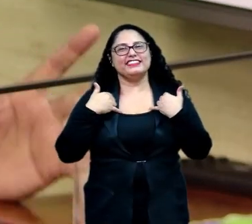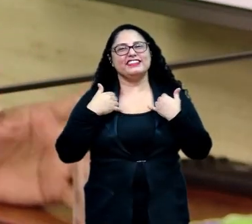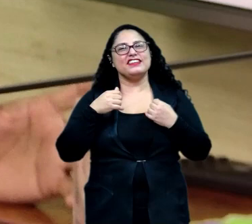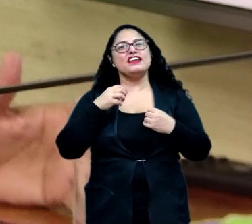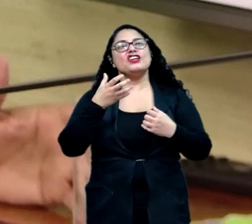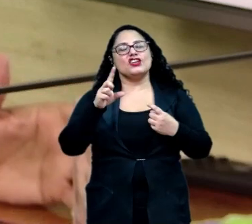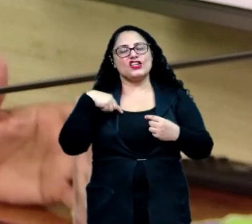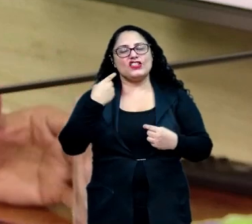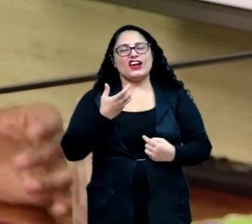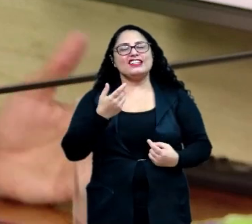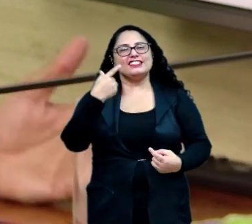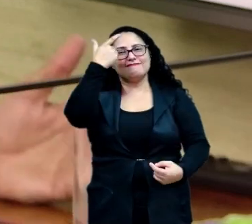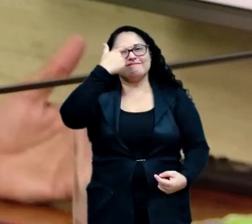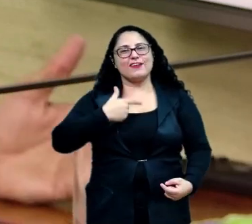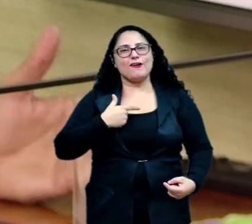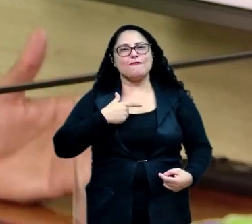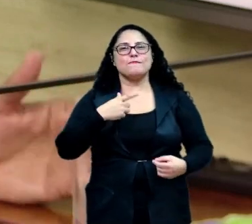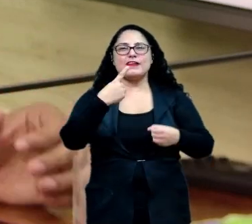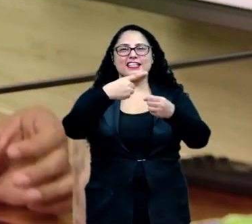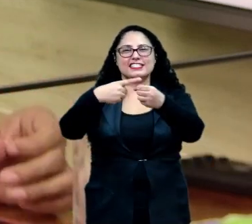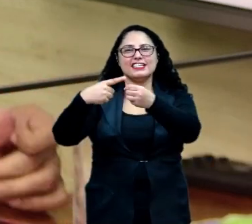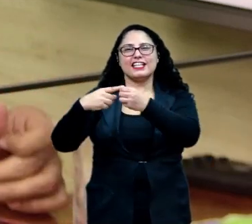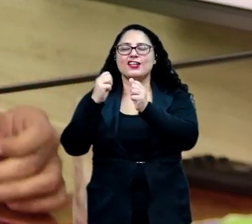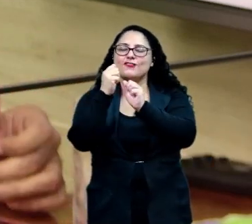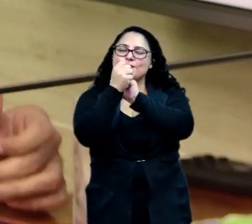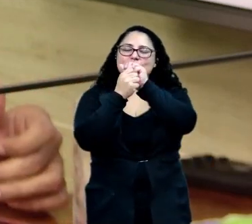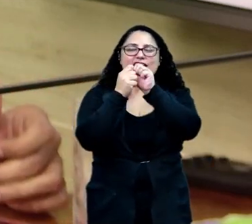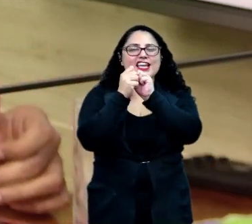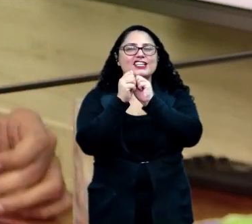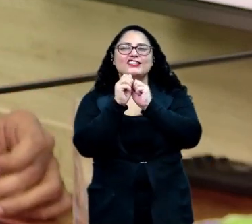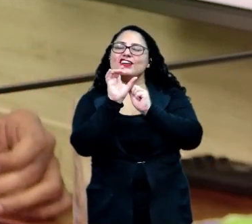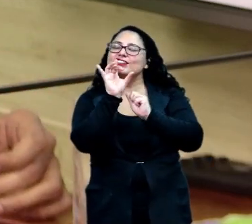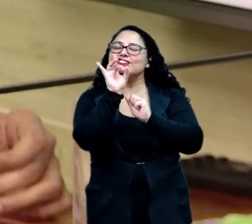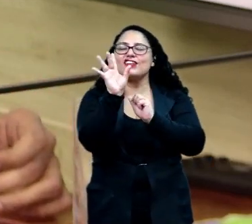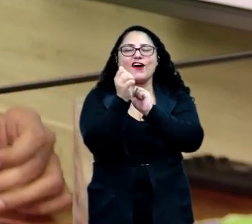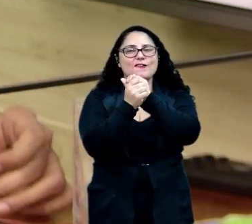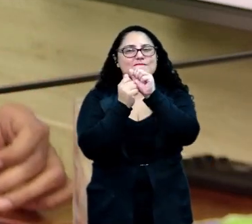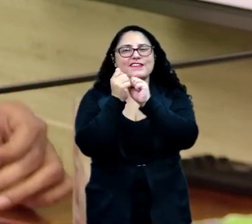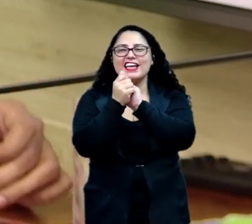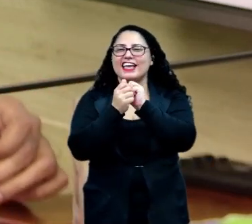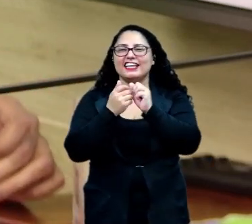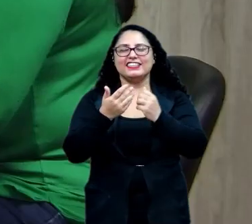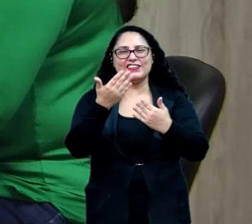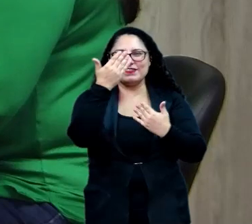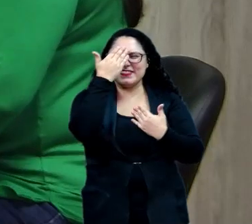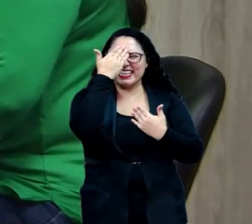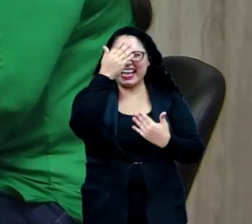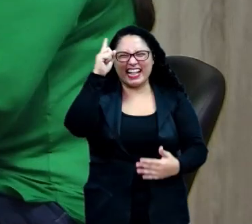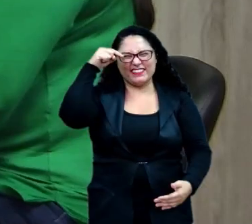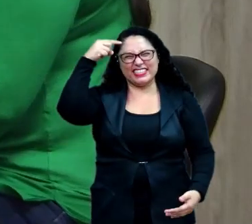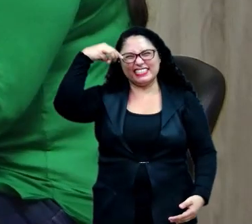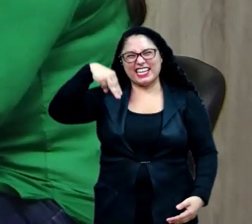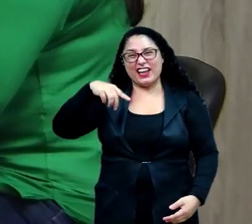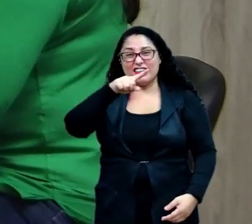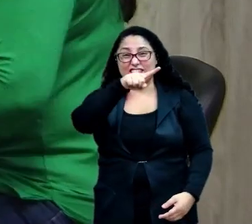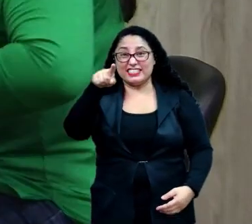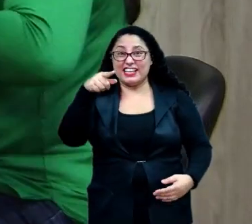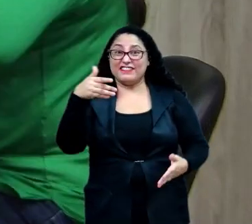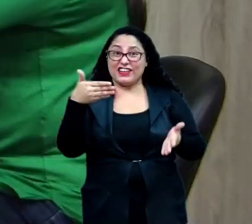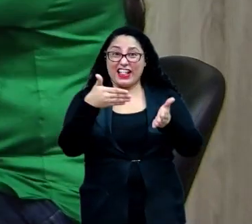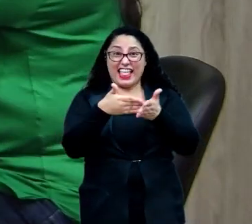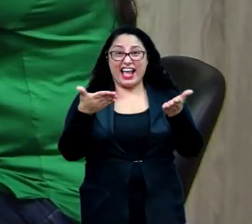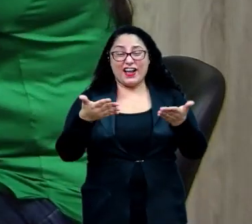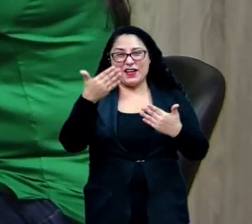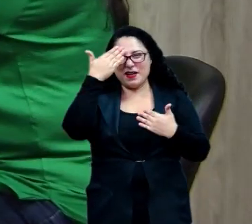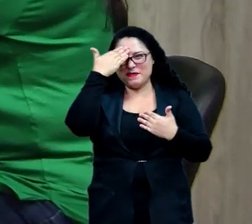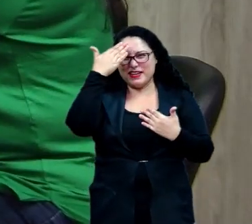quem nós somos, por uma cidade onde o beijo seja simplesmente um beijo. Muito obrigada, Michel. Para você que ficou até aqui,